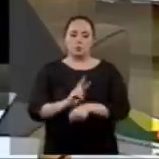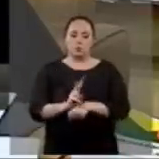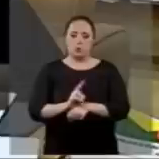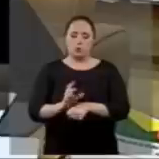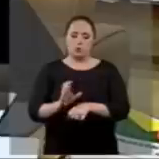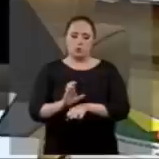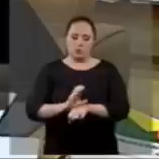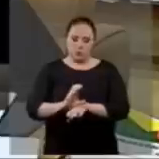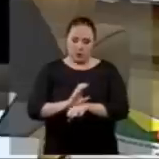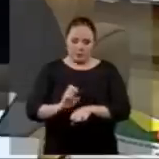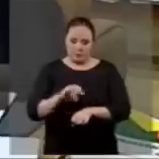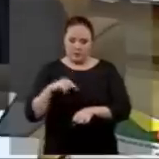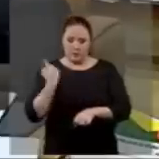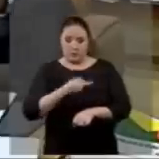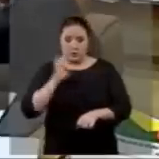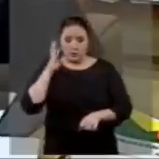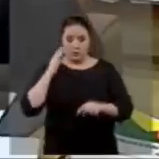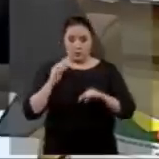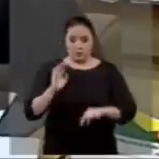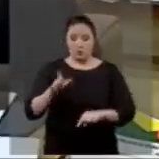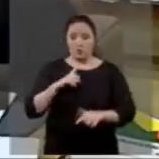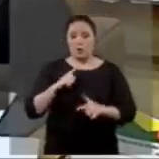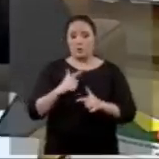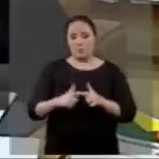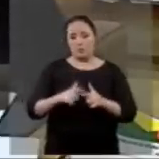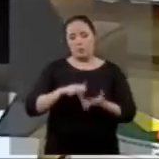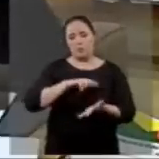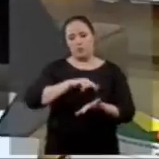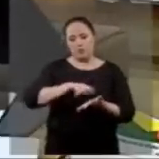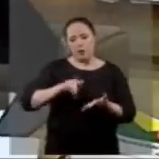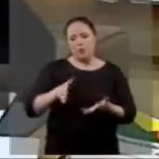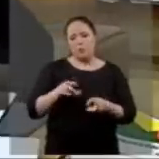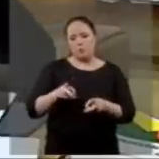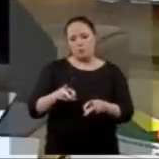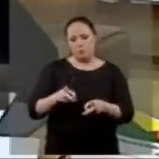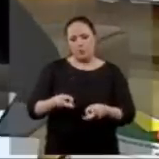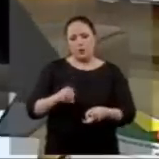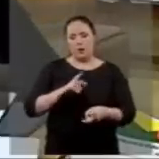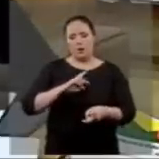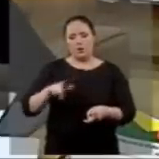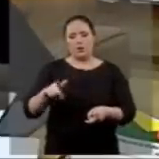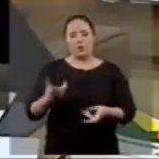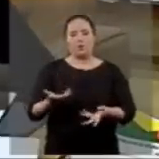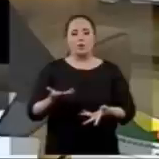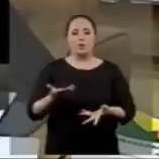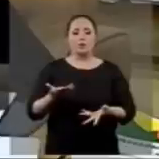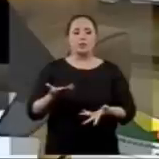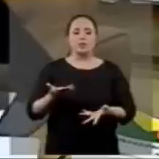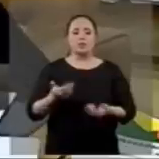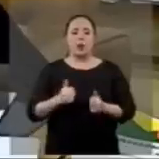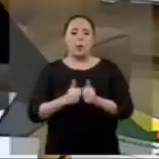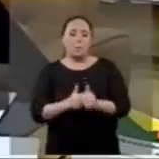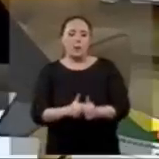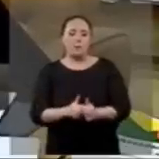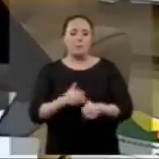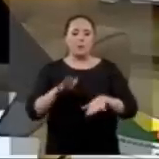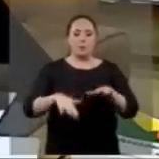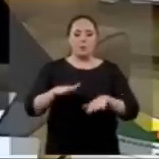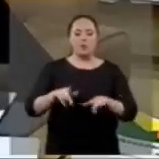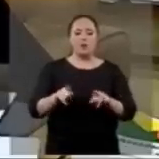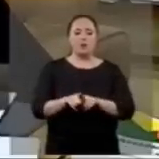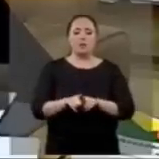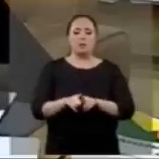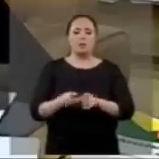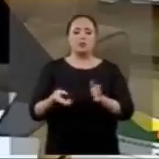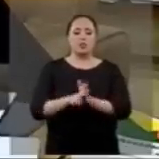gente decide aqui, já temos os problemas todos que se verificam do não acompanhamento muitas vezes e depois a vinda